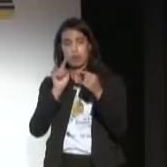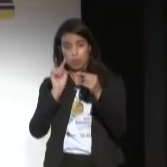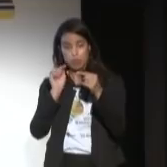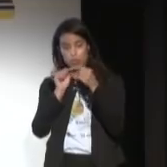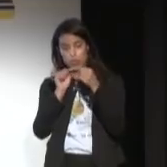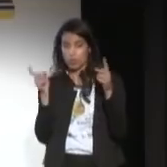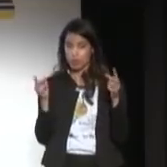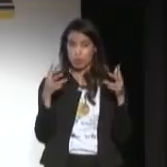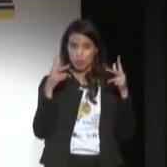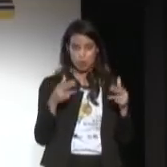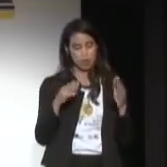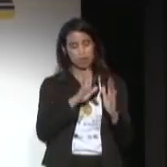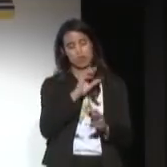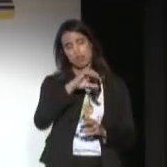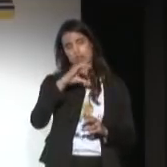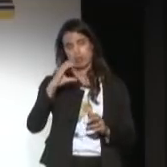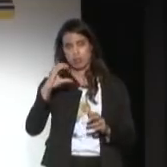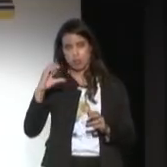BNCC.